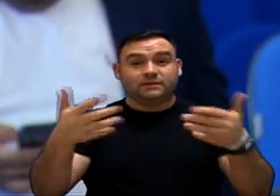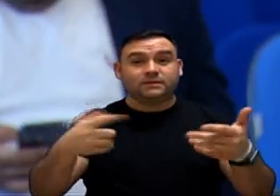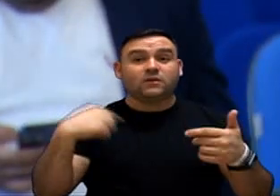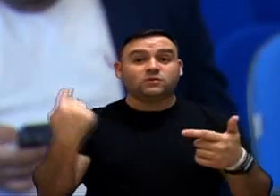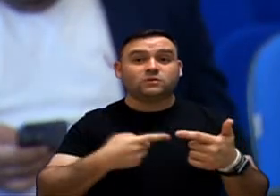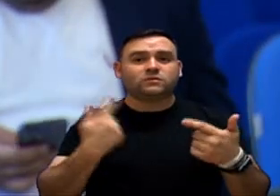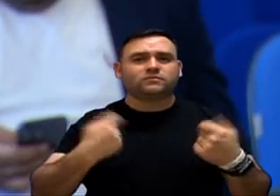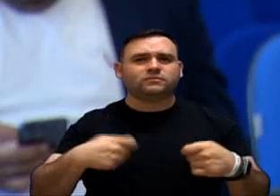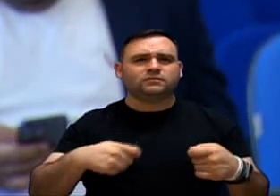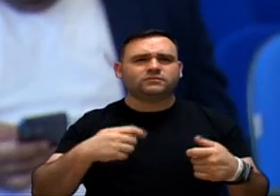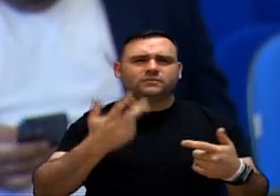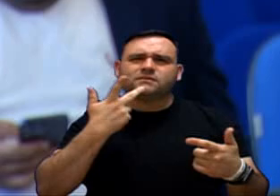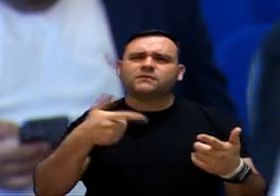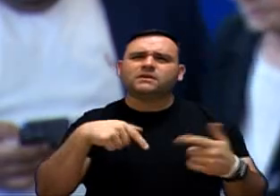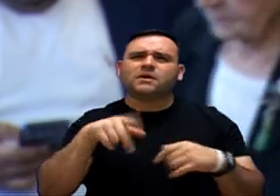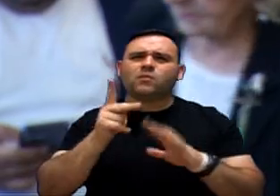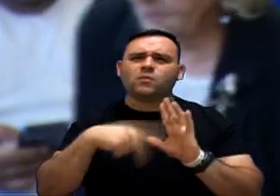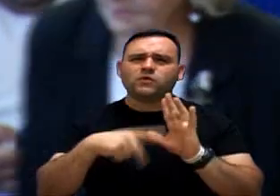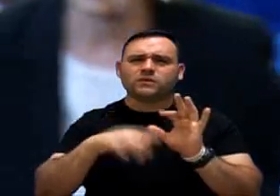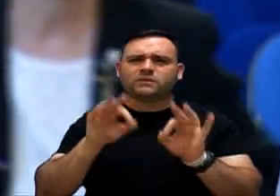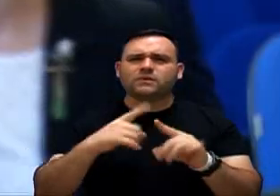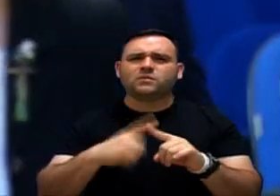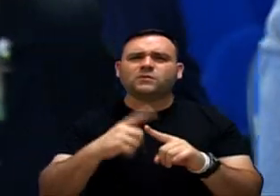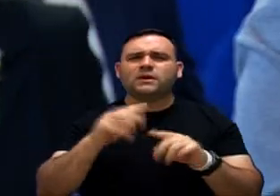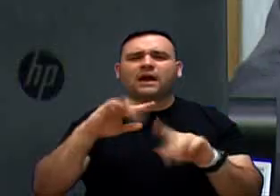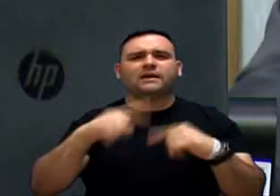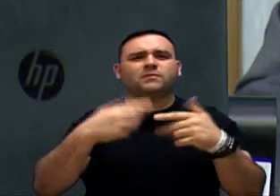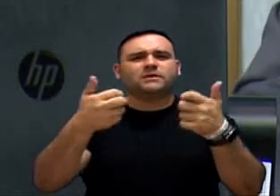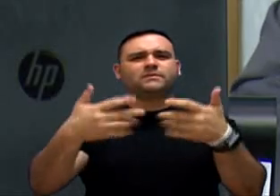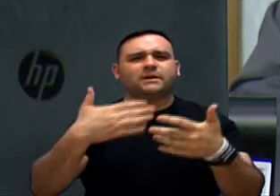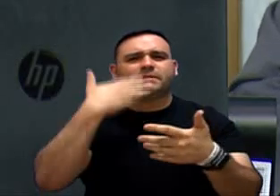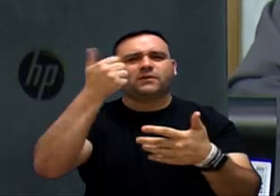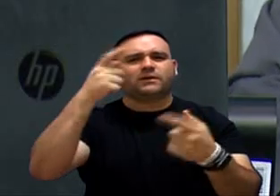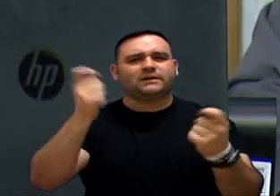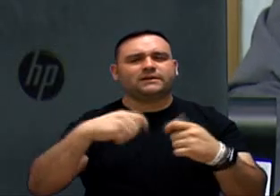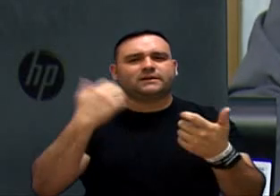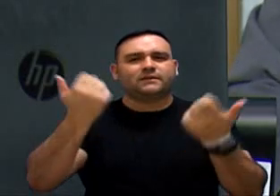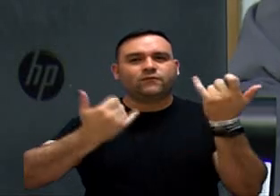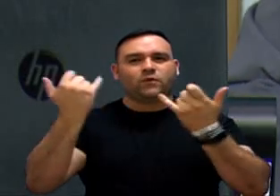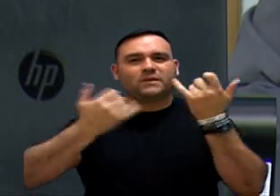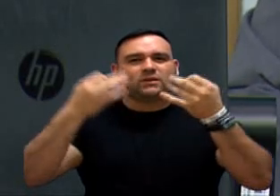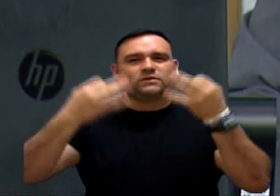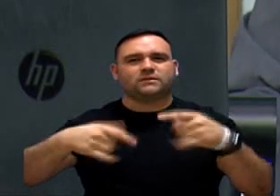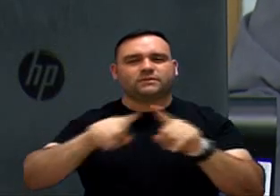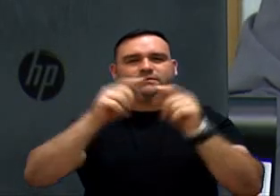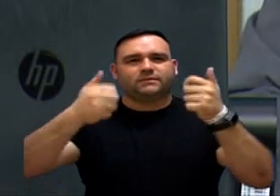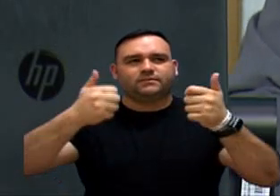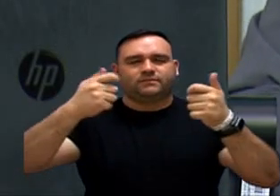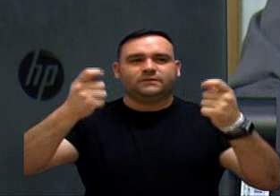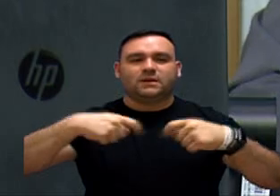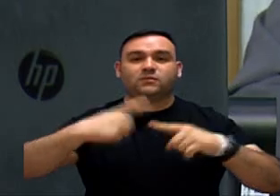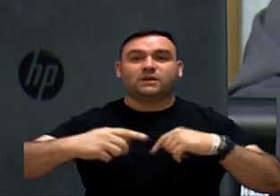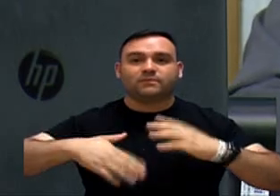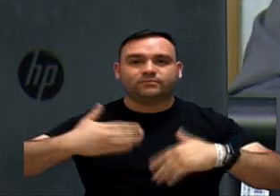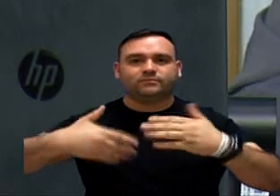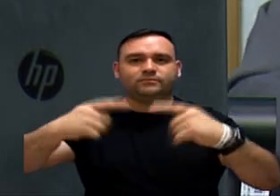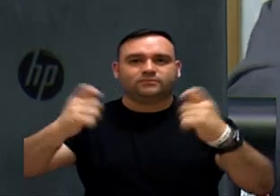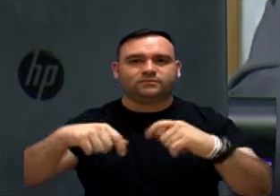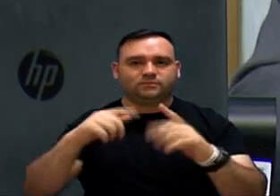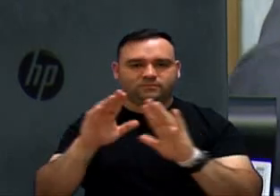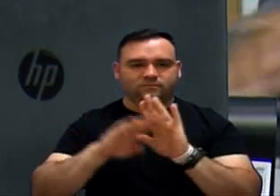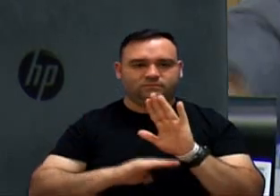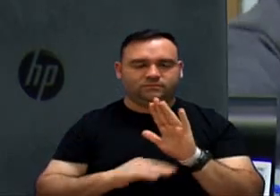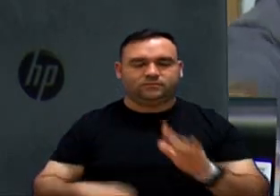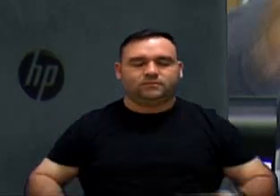gente tem que... Vossa Excelência não quer falar na hora do projeto? Porque daí, tá, Vossa Excelência pode passar essas informações melhor para a gente poder dar andamento na